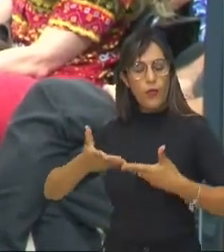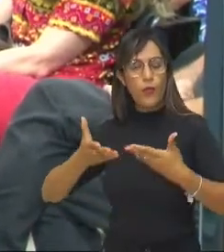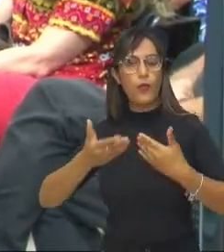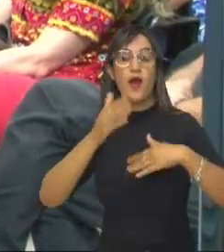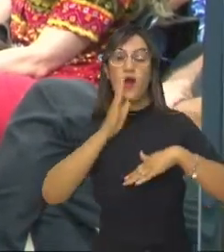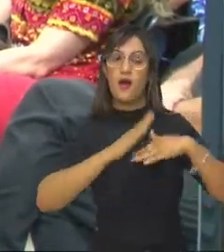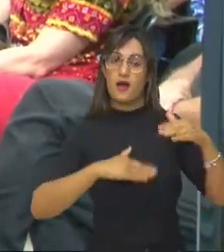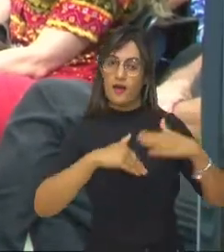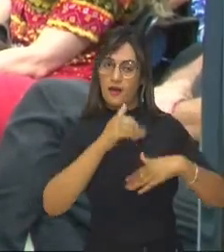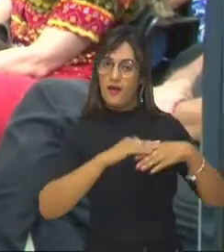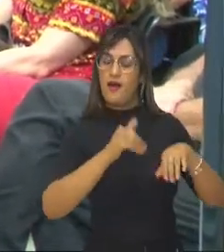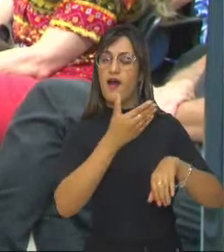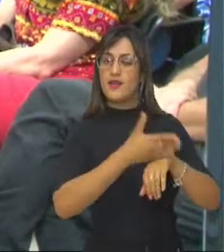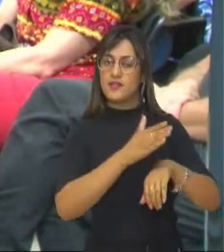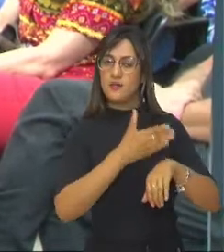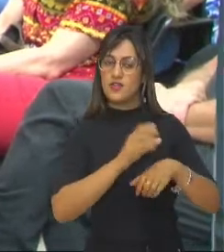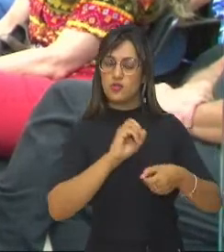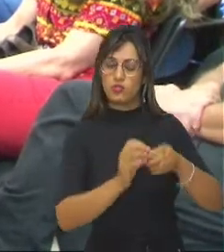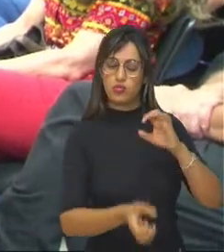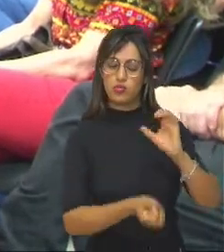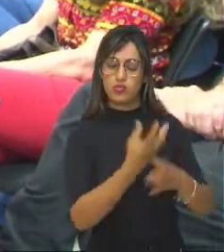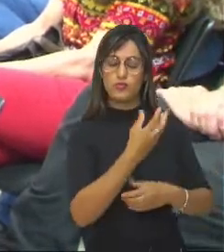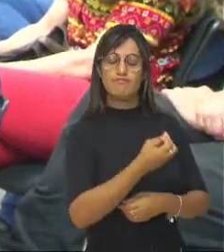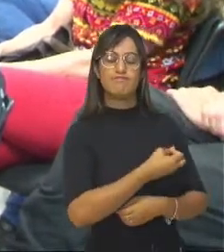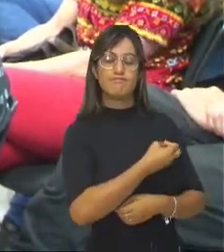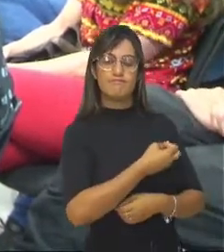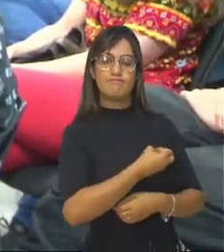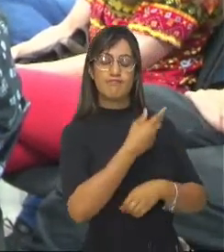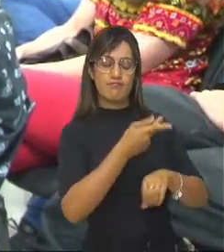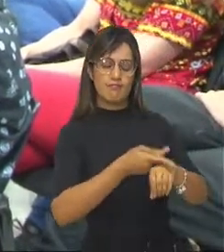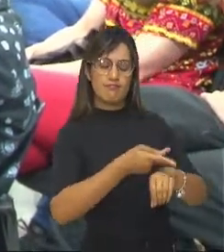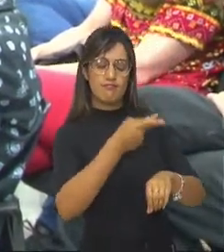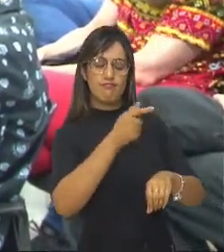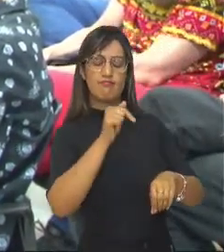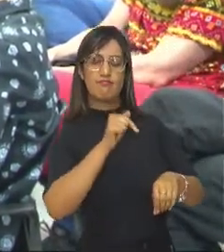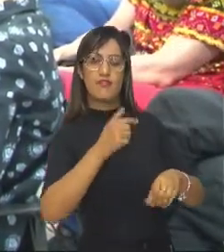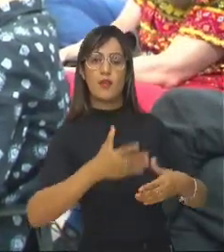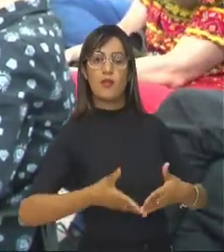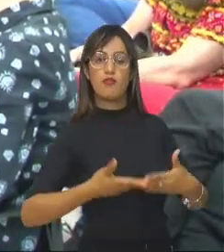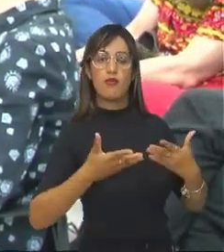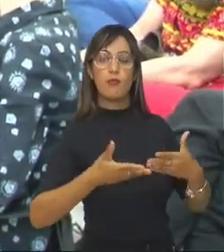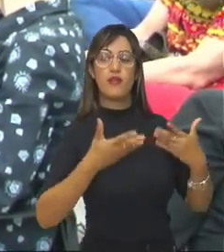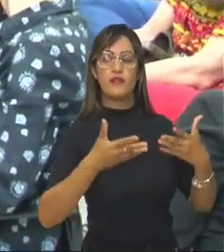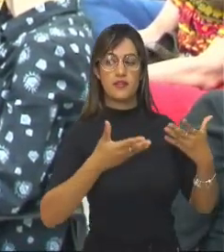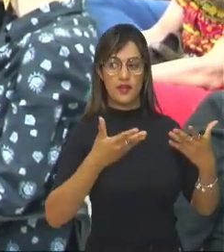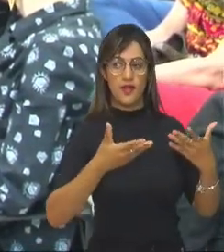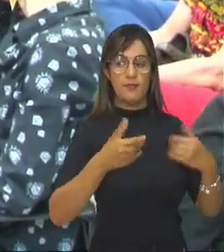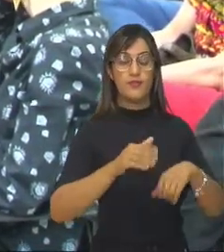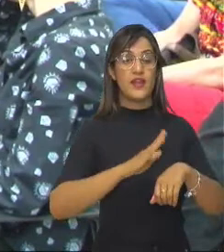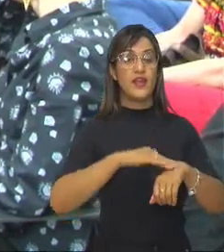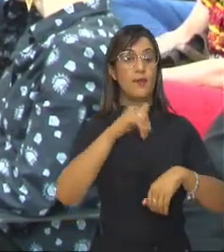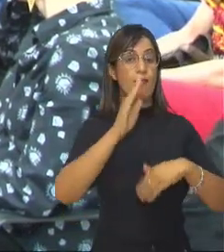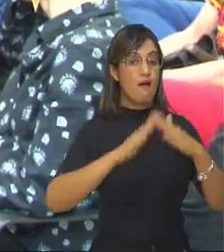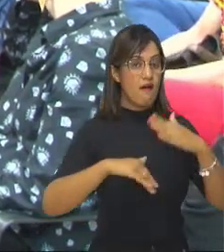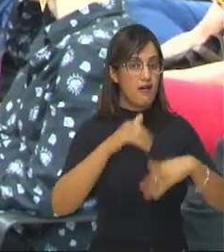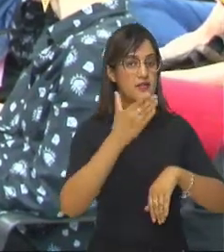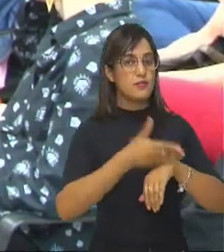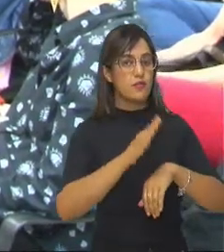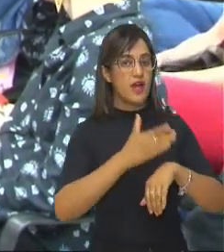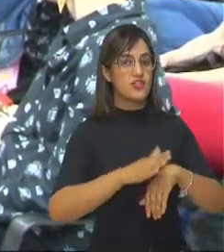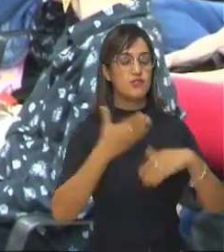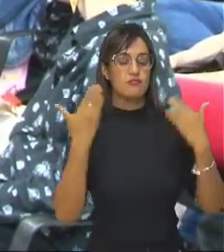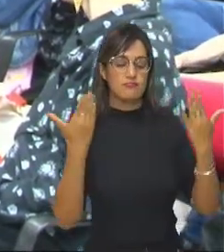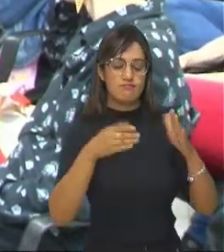práticas que produzam vida. Esse prêmio é para fomentar que mais práticas como